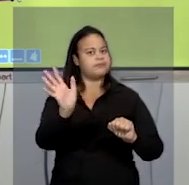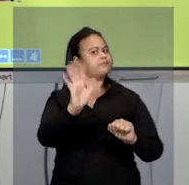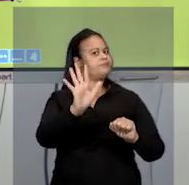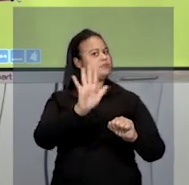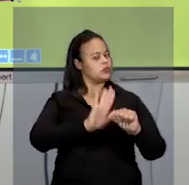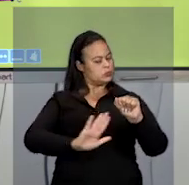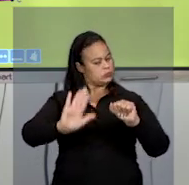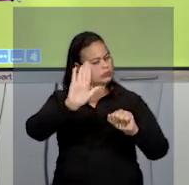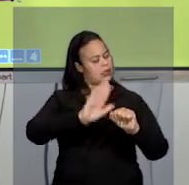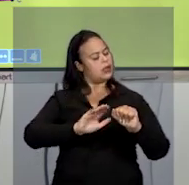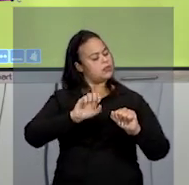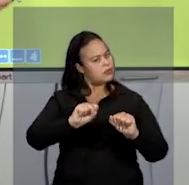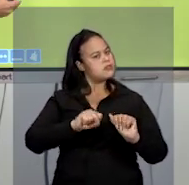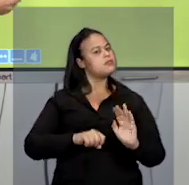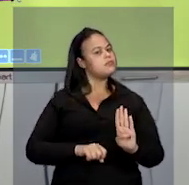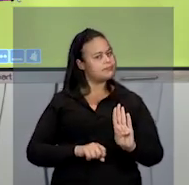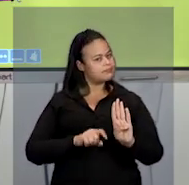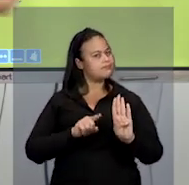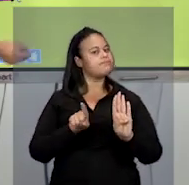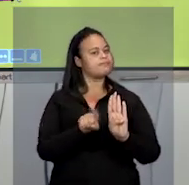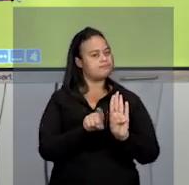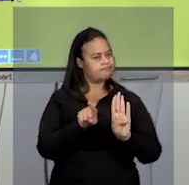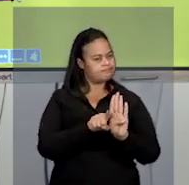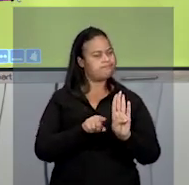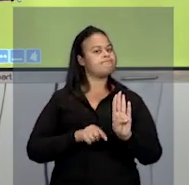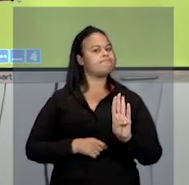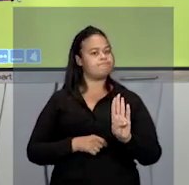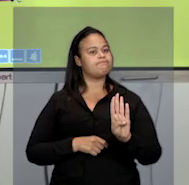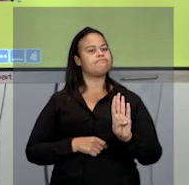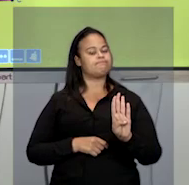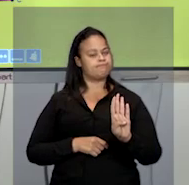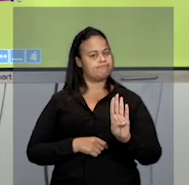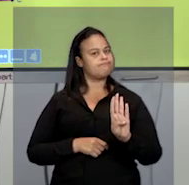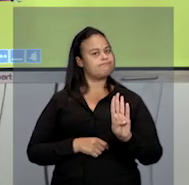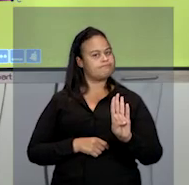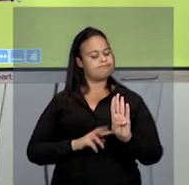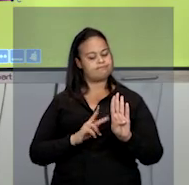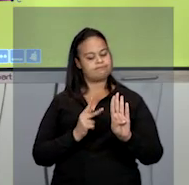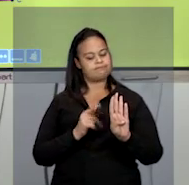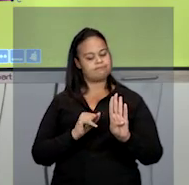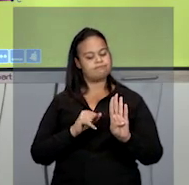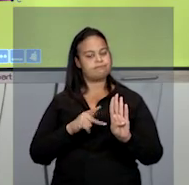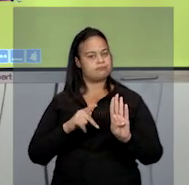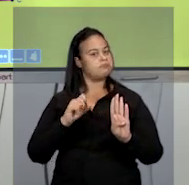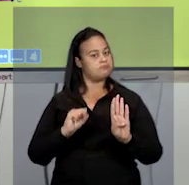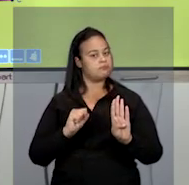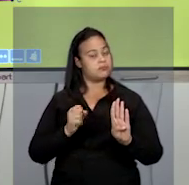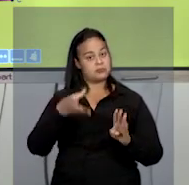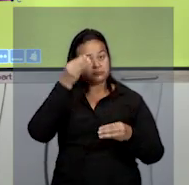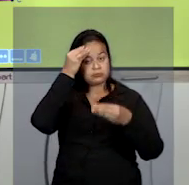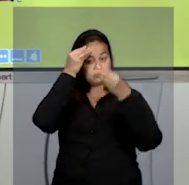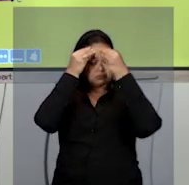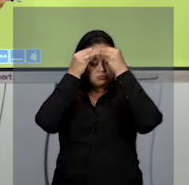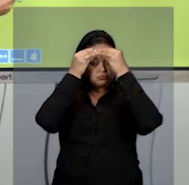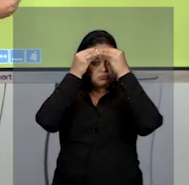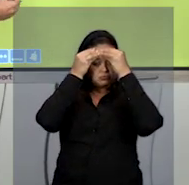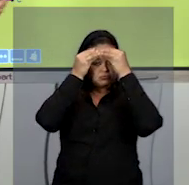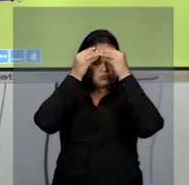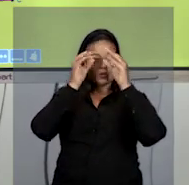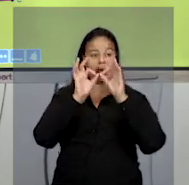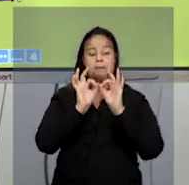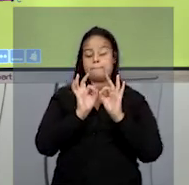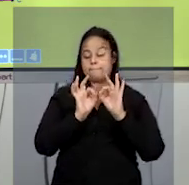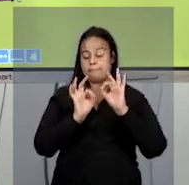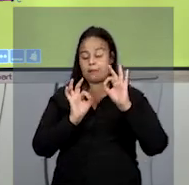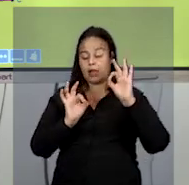vezes pode ter um B aqui, ó, e esse B aqui vai ser a hipotenusa. Então, o que você vai gravar? Ou é o maior lado do triângulo